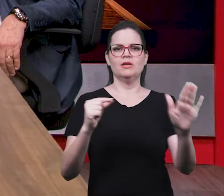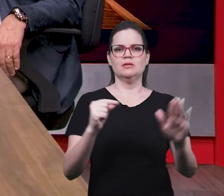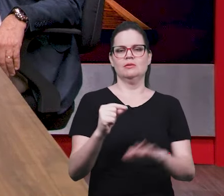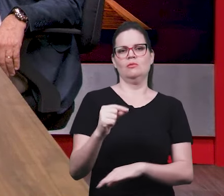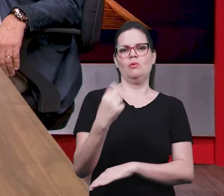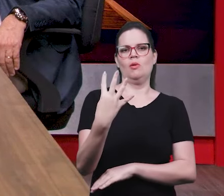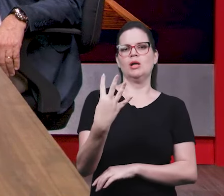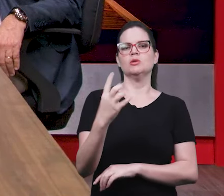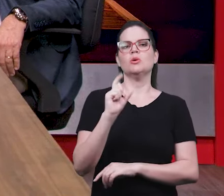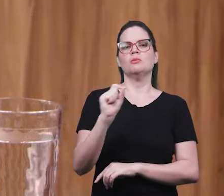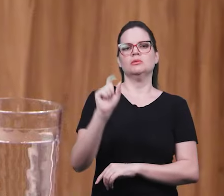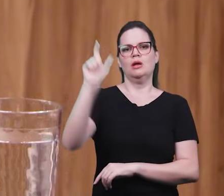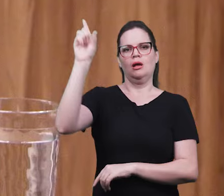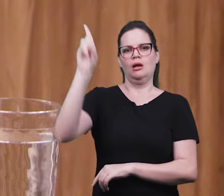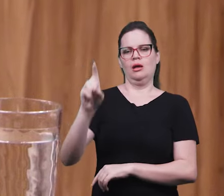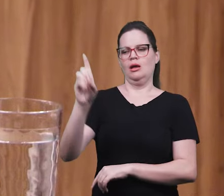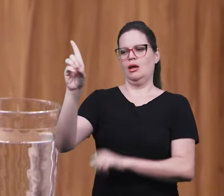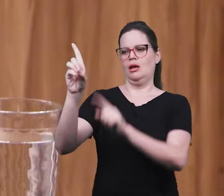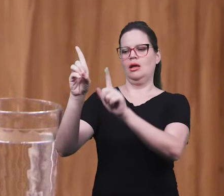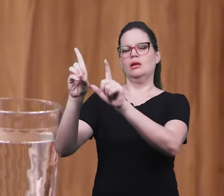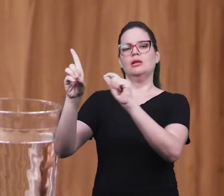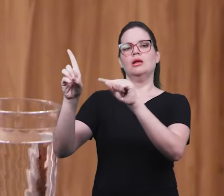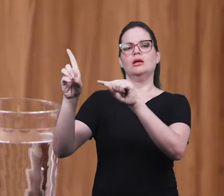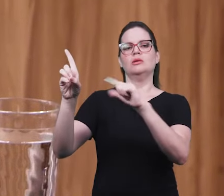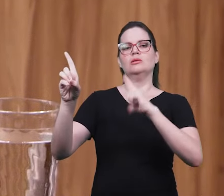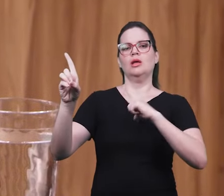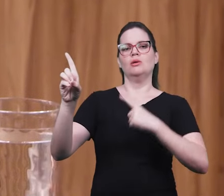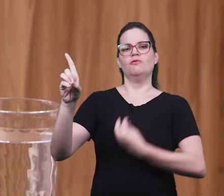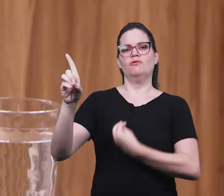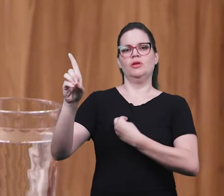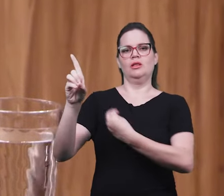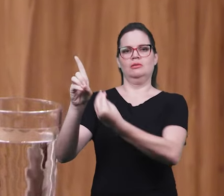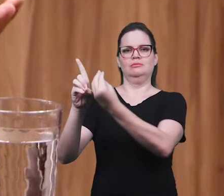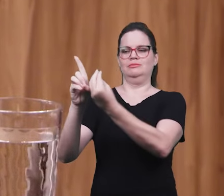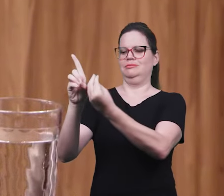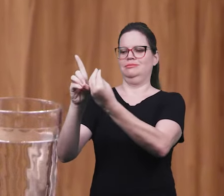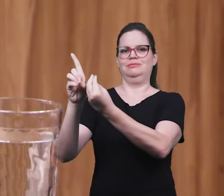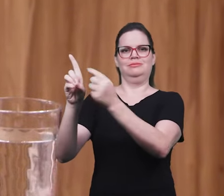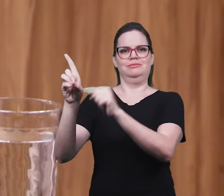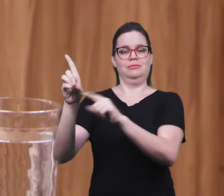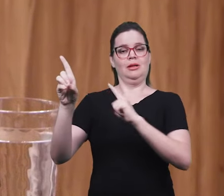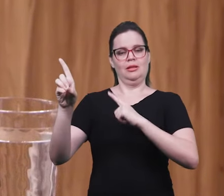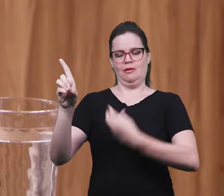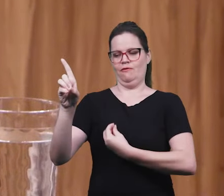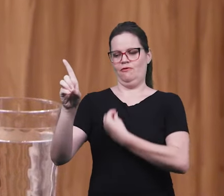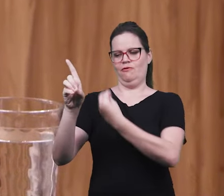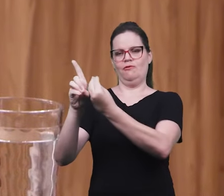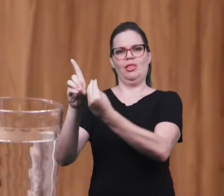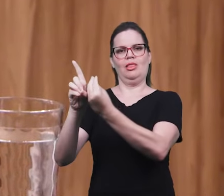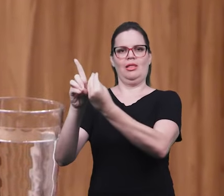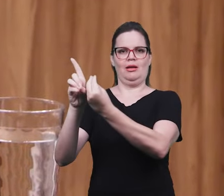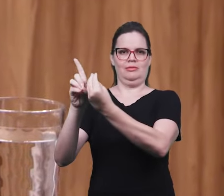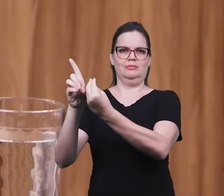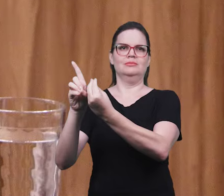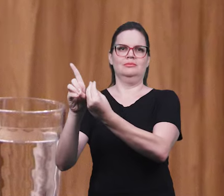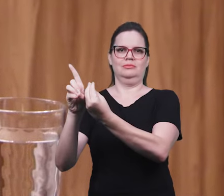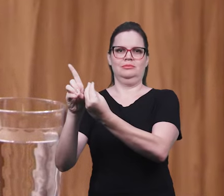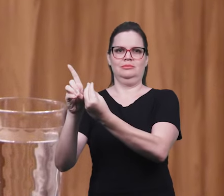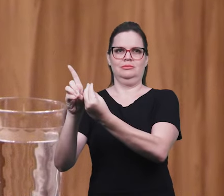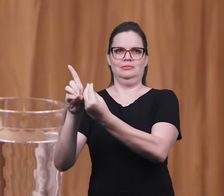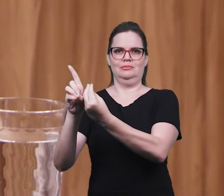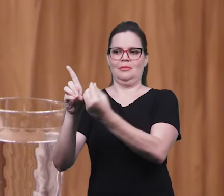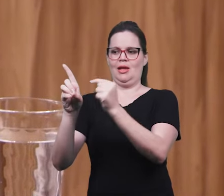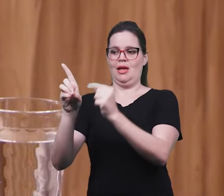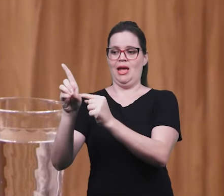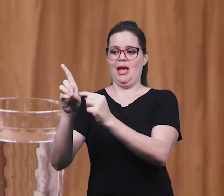vida. Aí quando chega no verso 14, que cita, né, o que o pastor Fábio já citou, a expressão, e o verbo